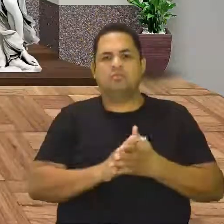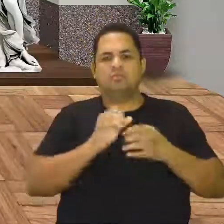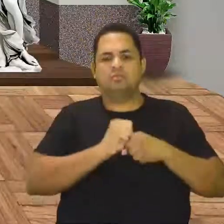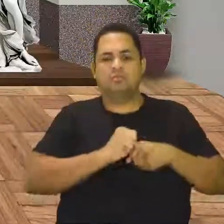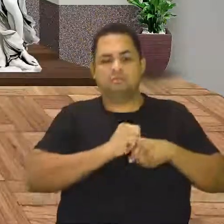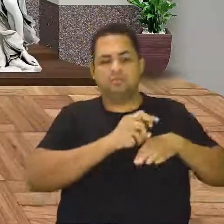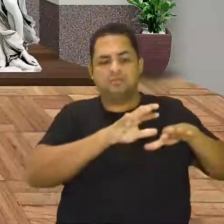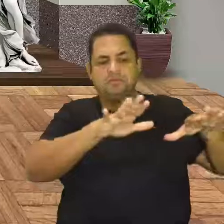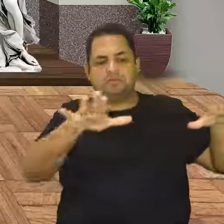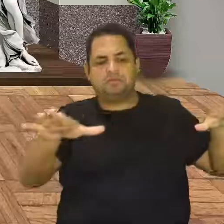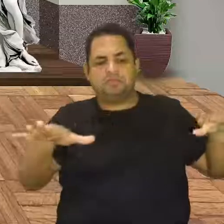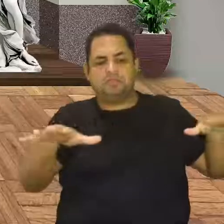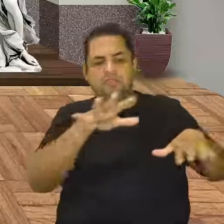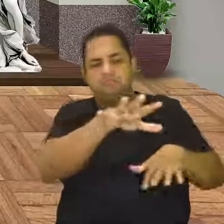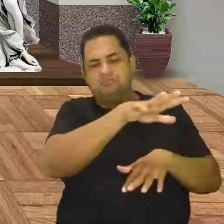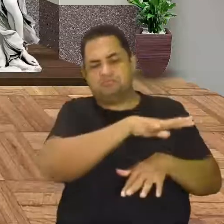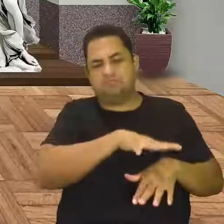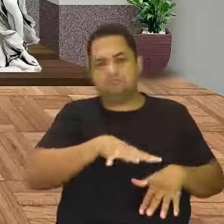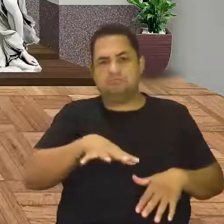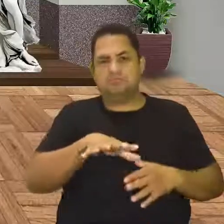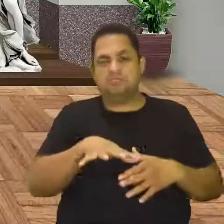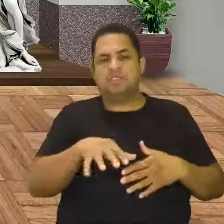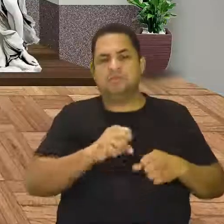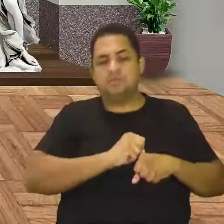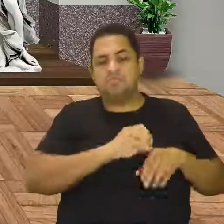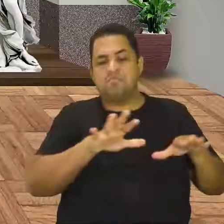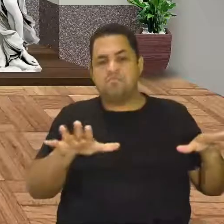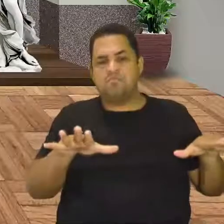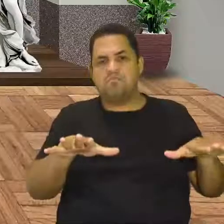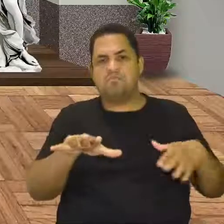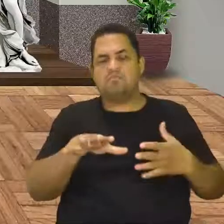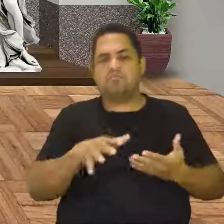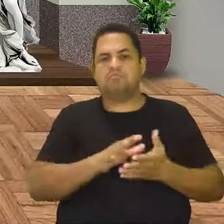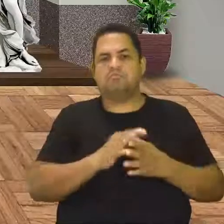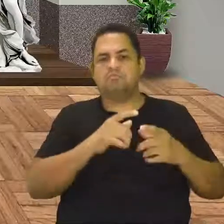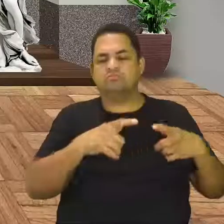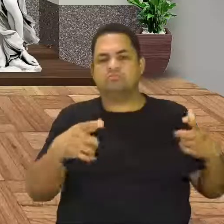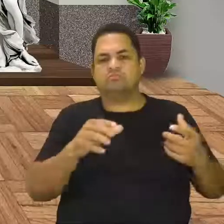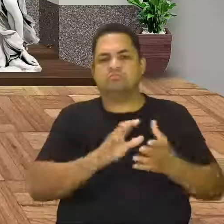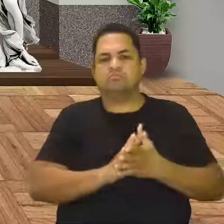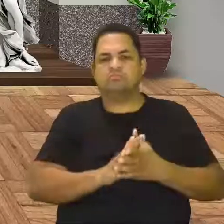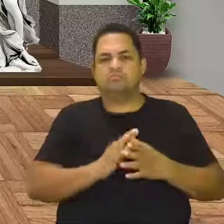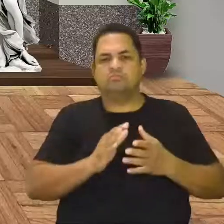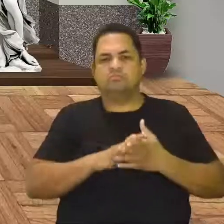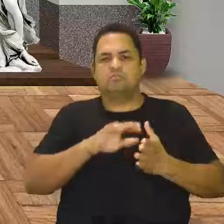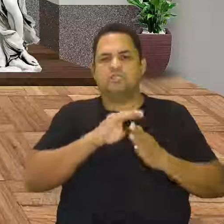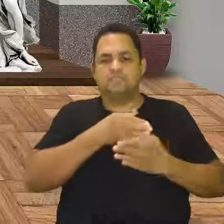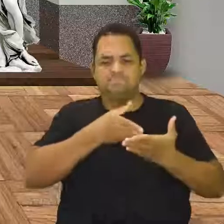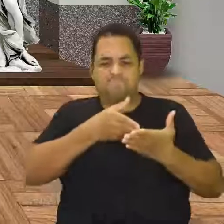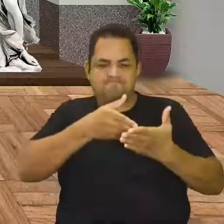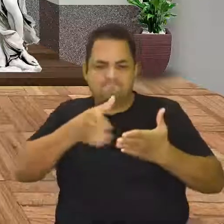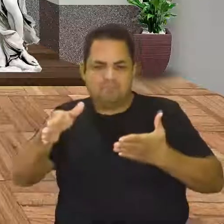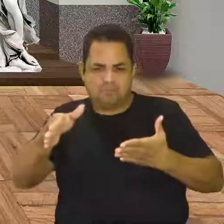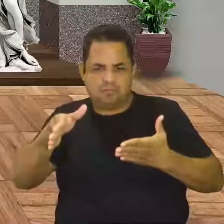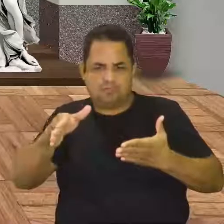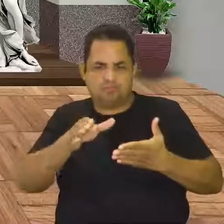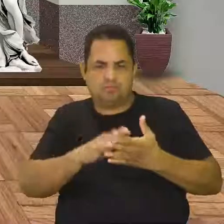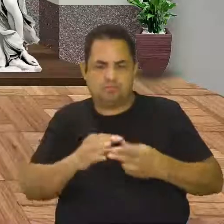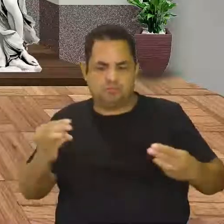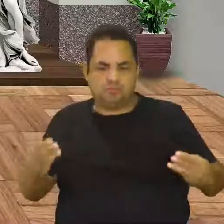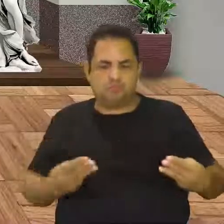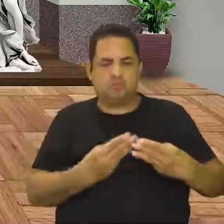expandisse sua região, e ao expandir sua região, o Império Romano ele expulsa os judeus de